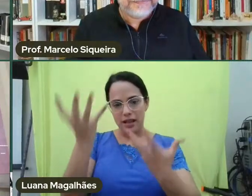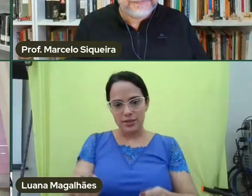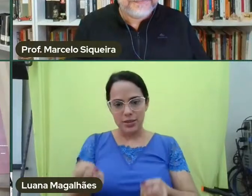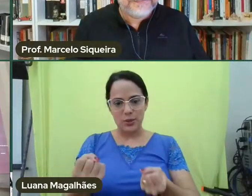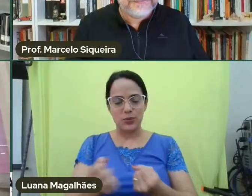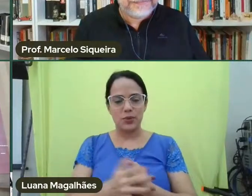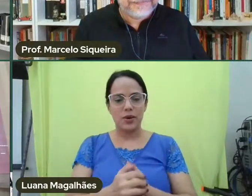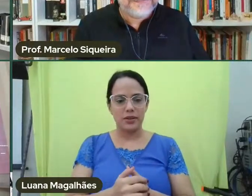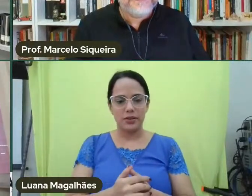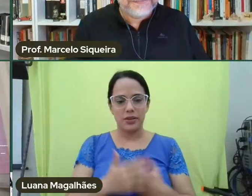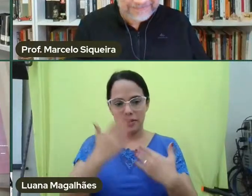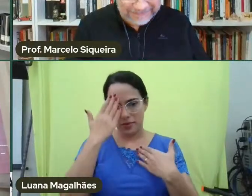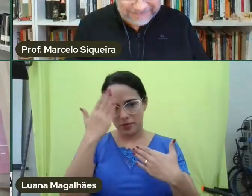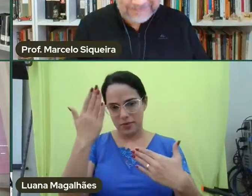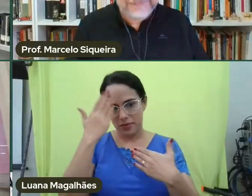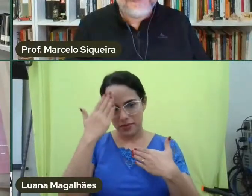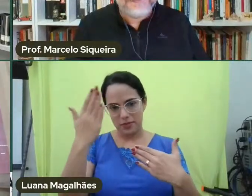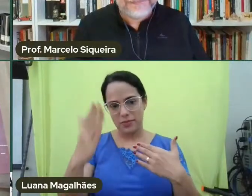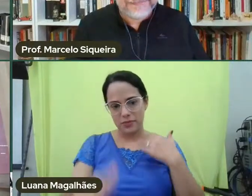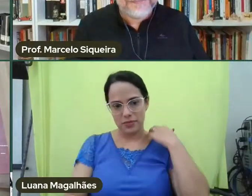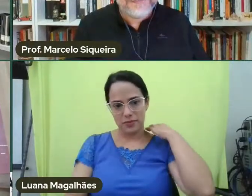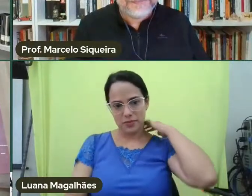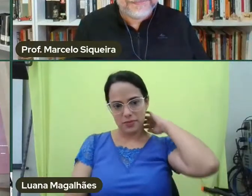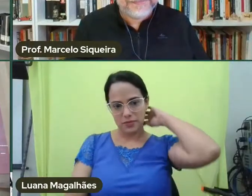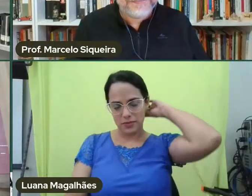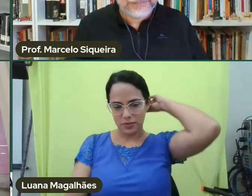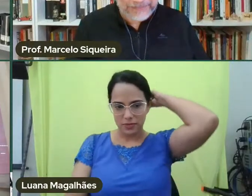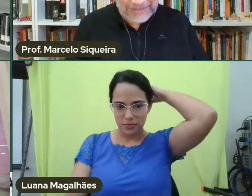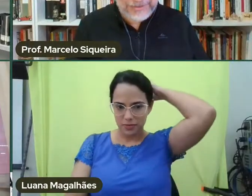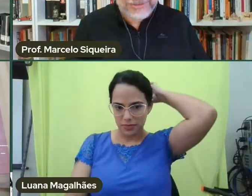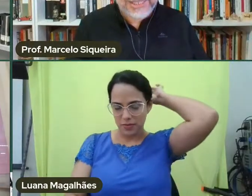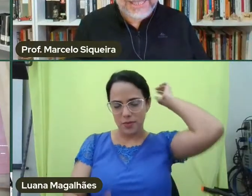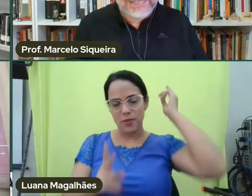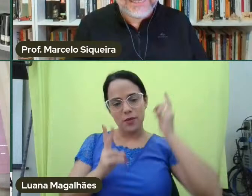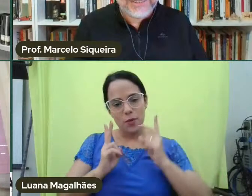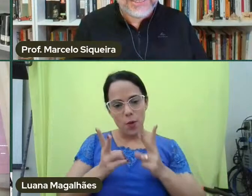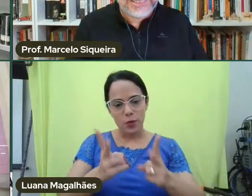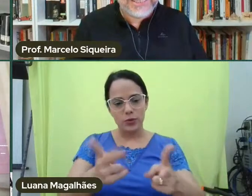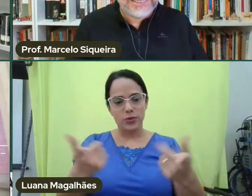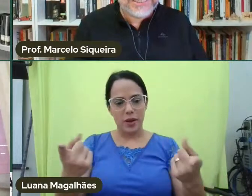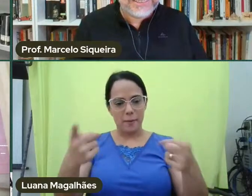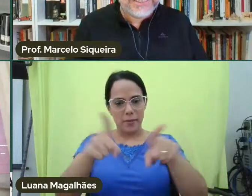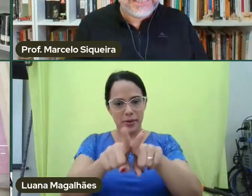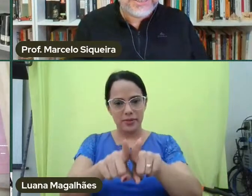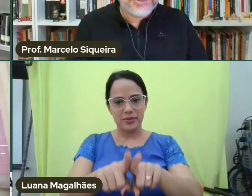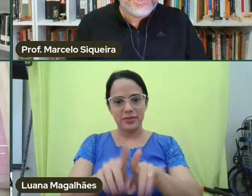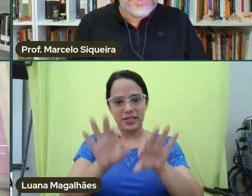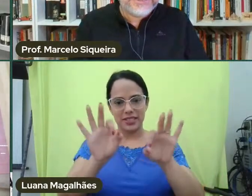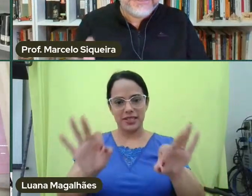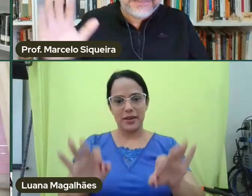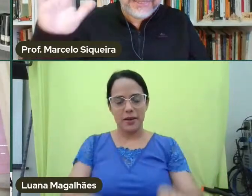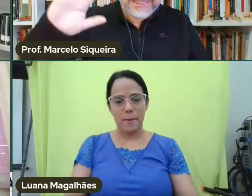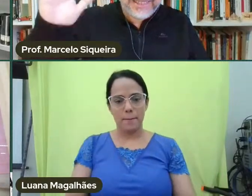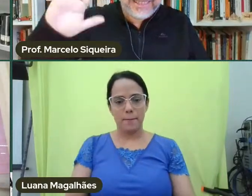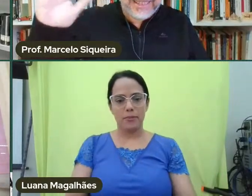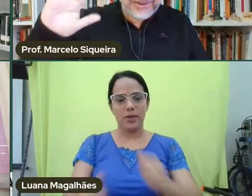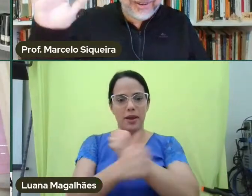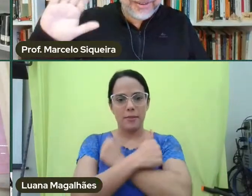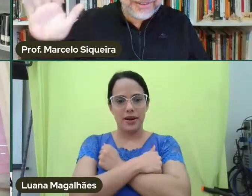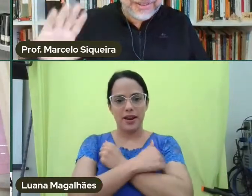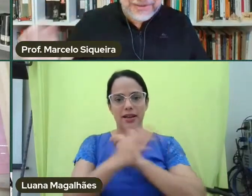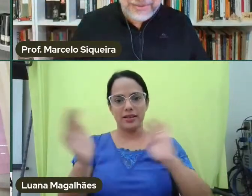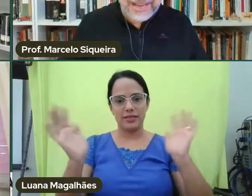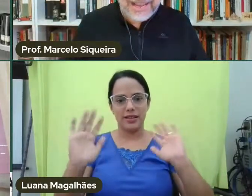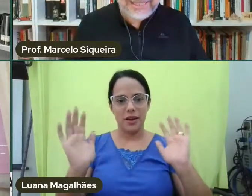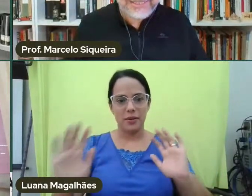Muito obrigada, viu? Vamos estabelecer parcerias, viu? Com certeza, com tá bom? Certeza. Um abraço joia. Grande, muito obrigada. Até